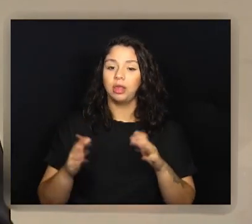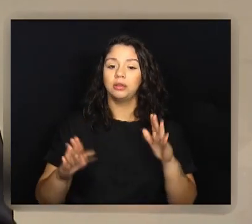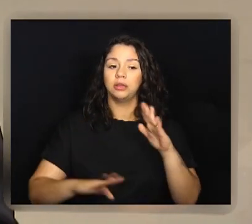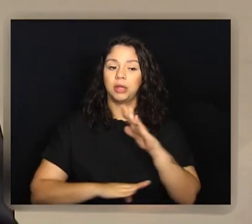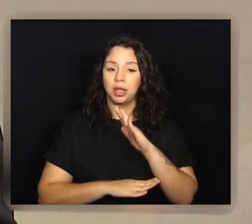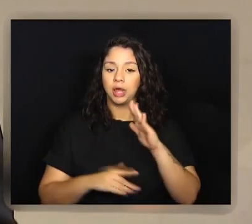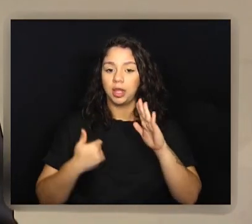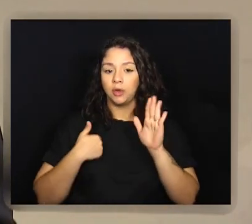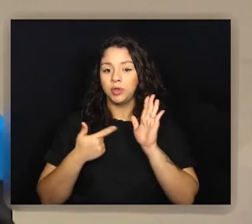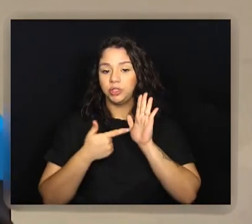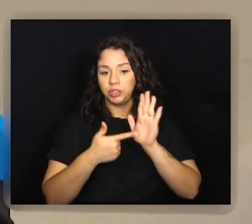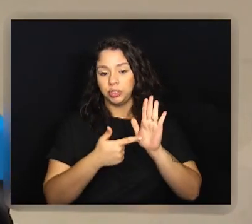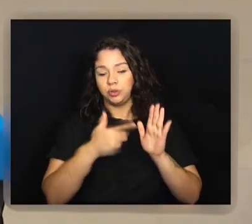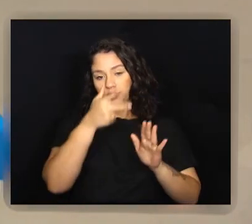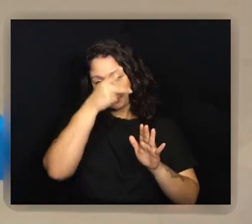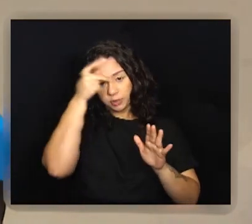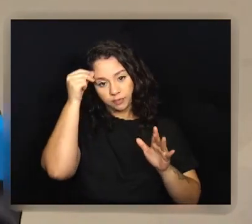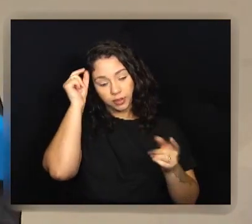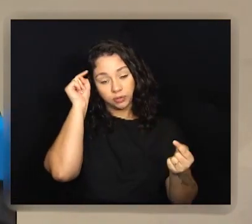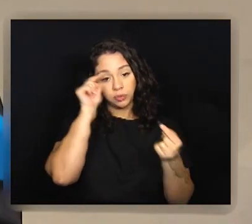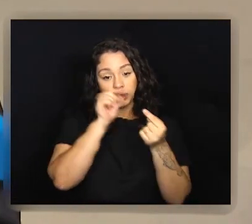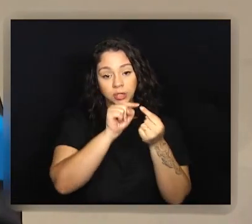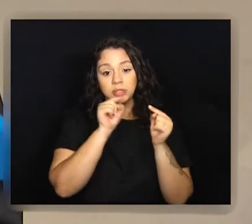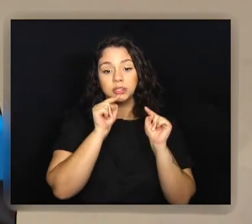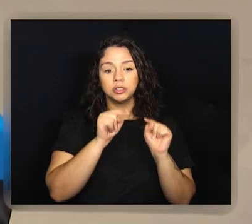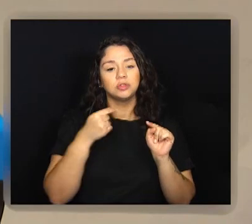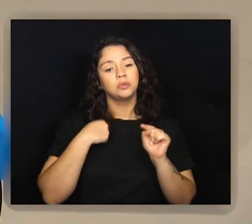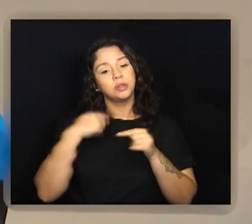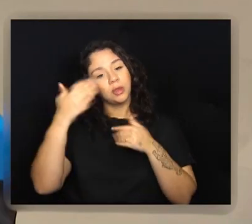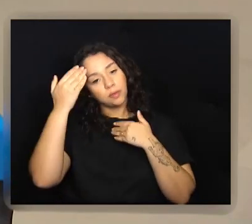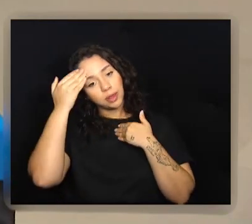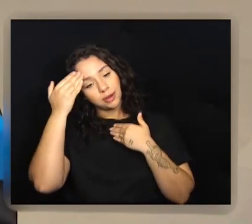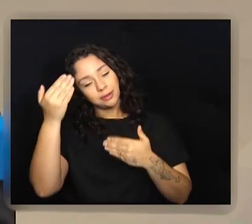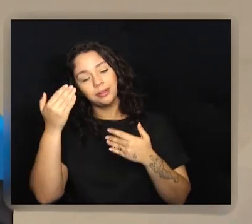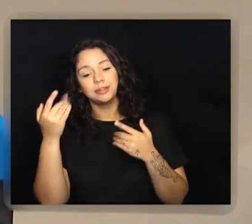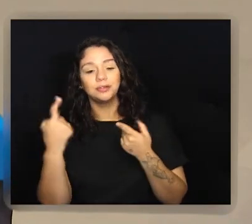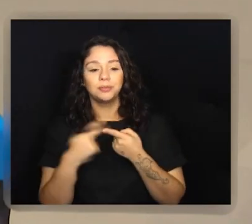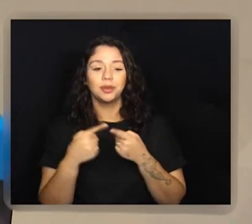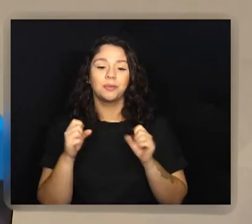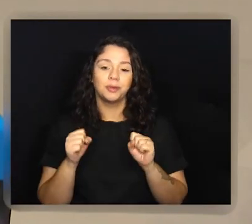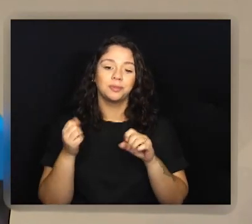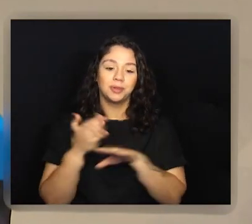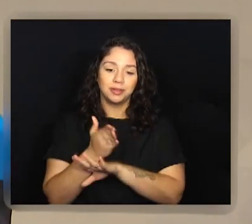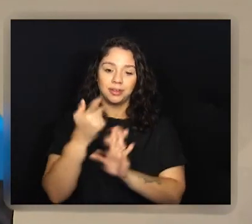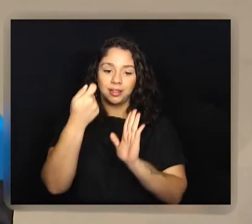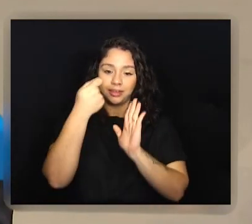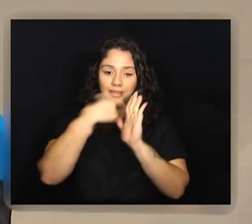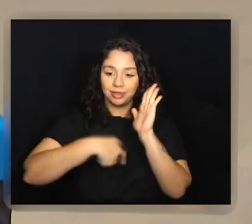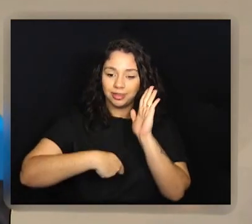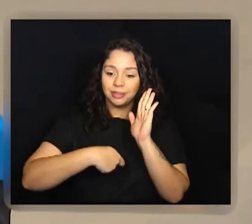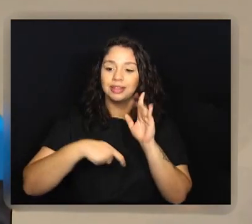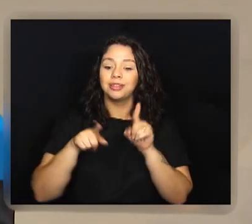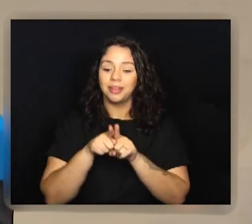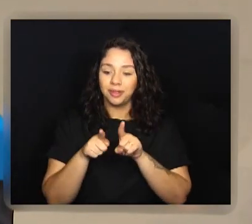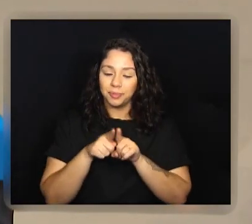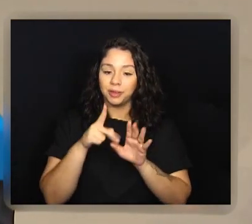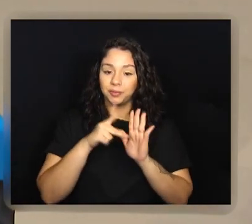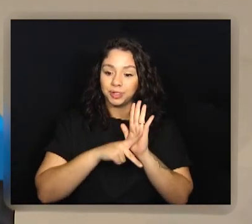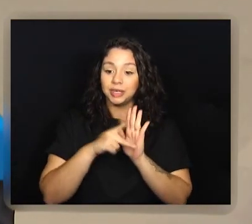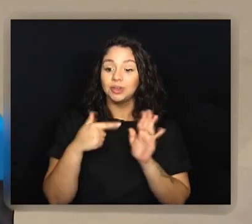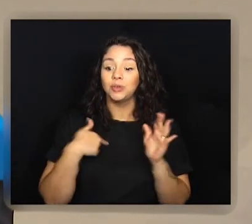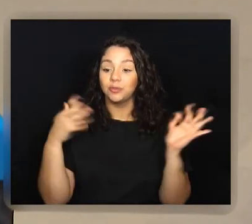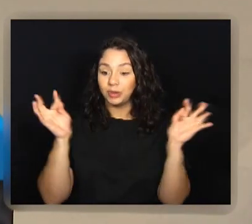uma indicação ao prefeito nesse sentido e agradeço por poder participar como coautor do seu projeto e fico feliz